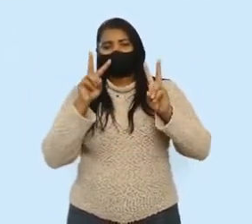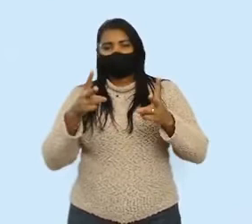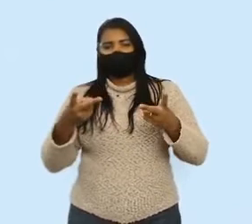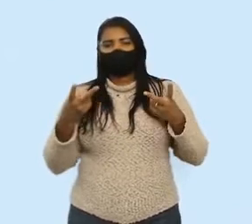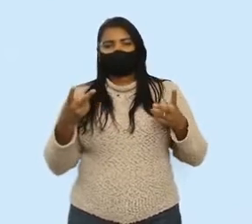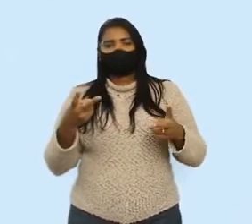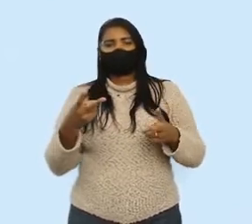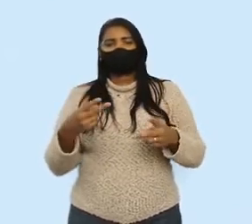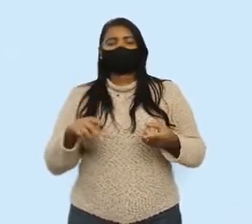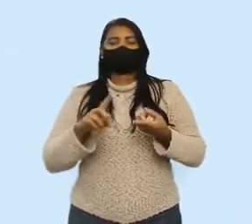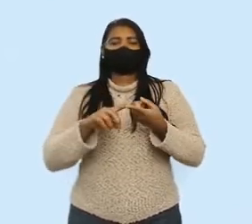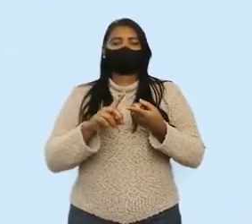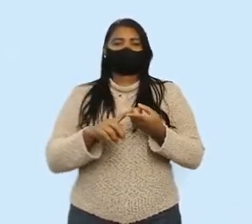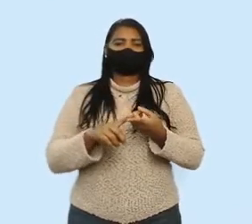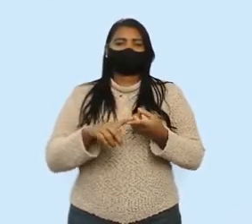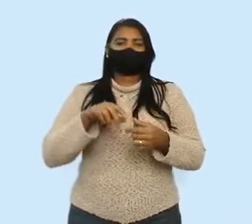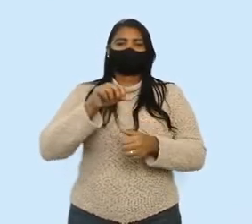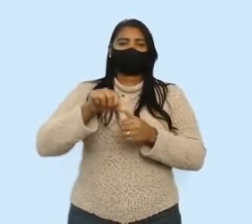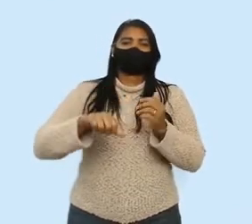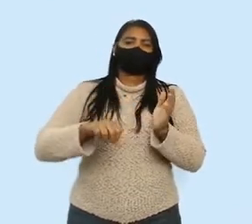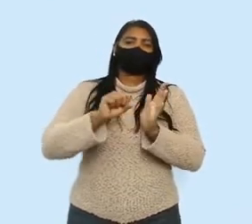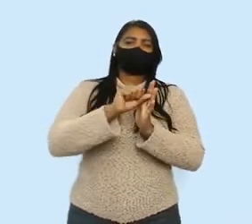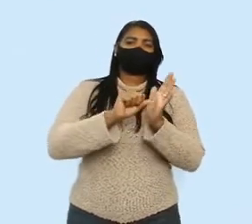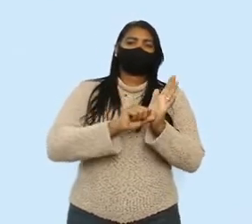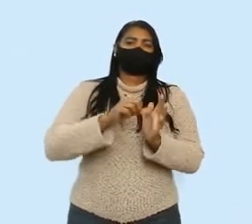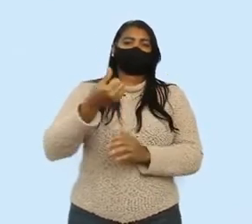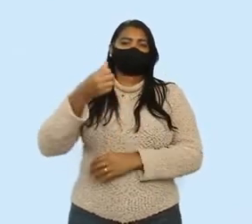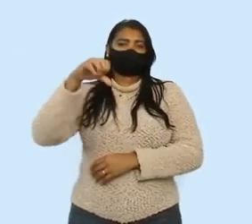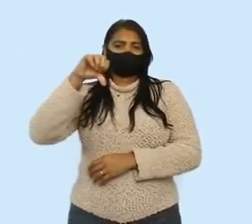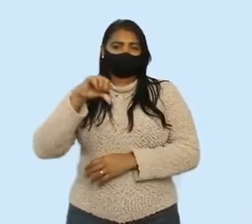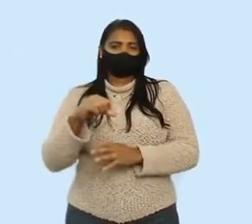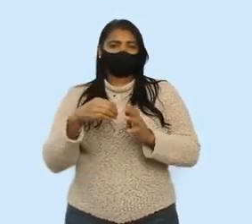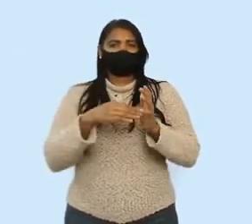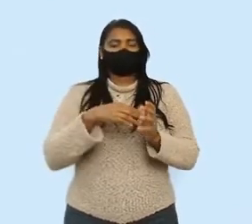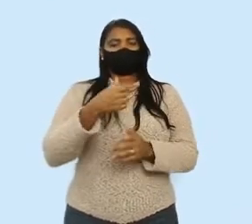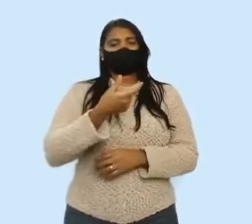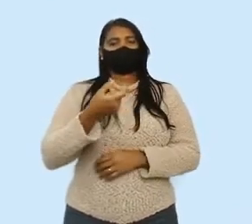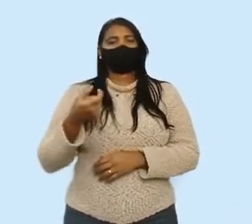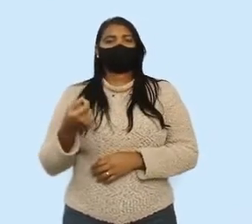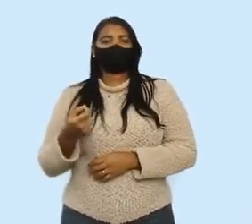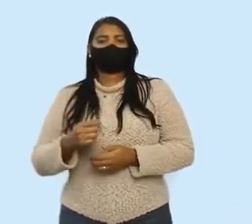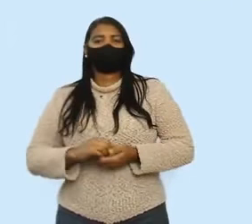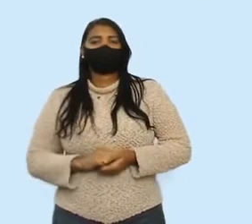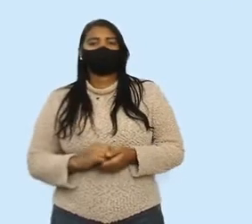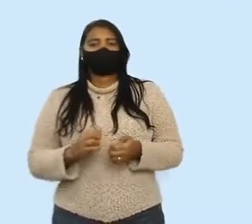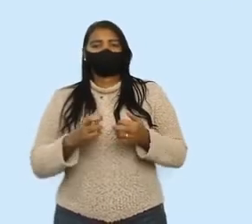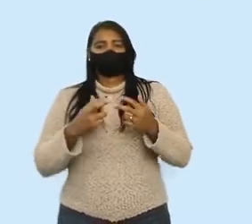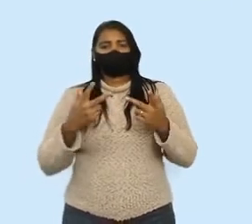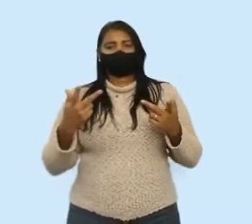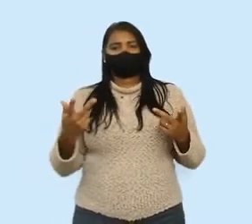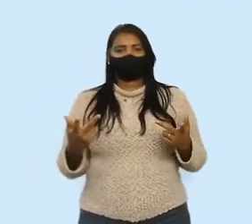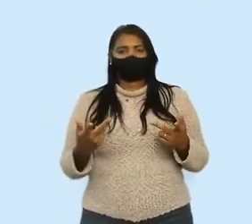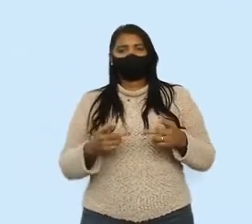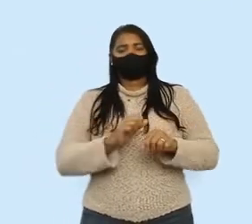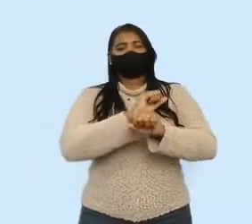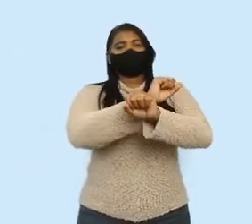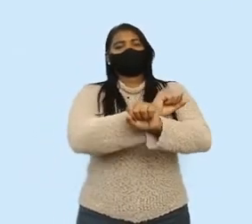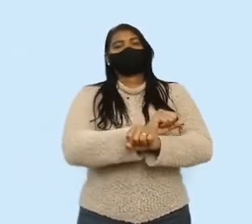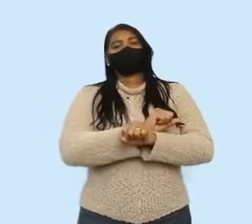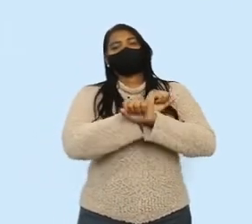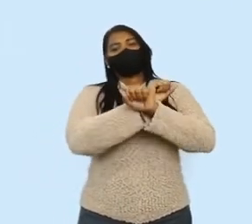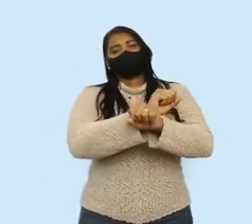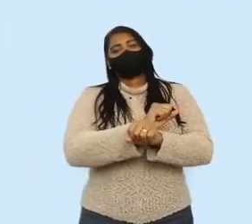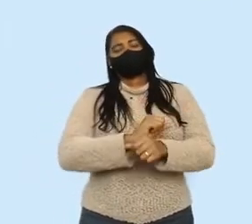até a virada do século, até a virada do século XIX para o século XX, era visto como coisa de escravizado.